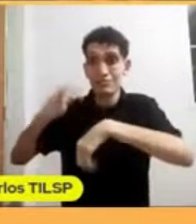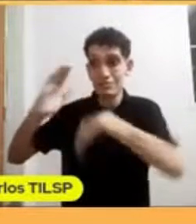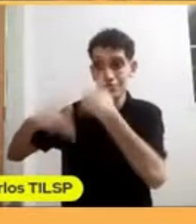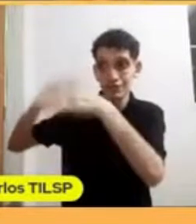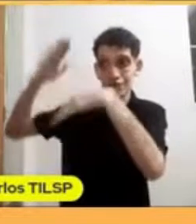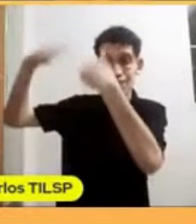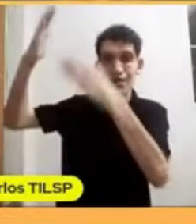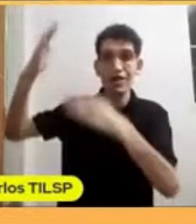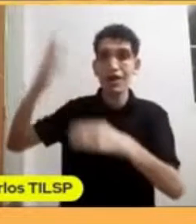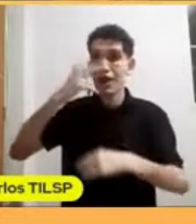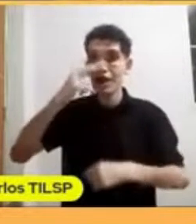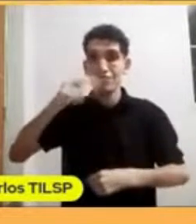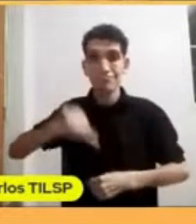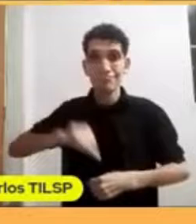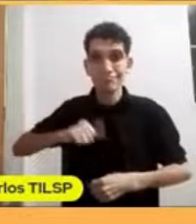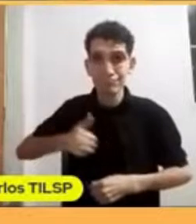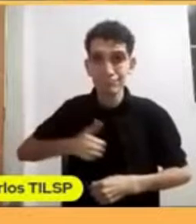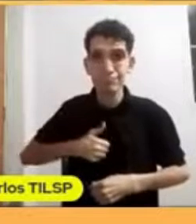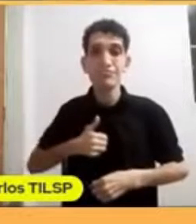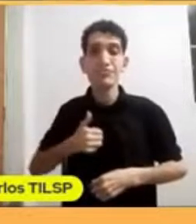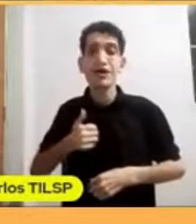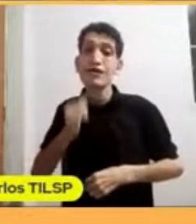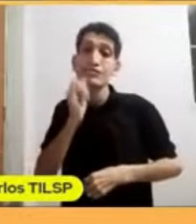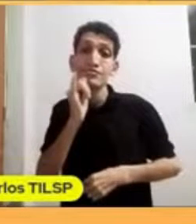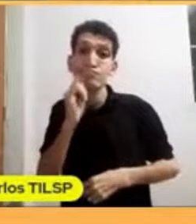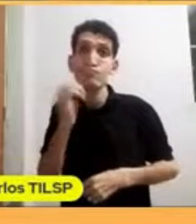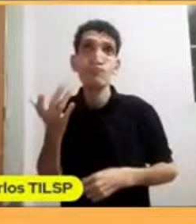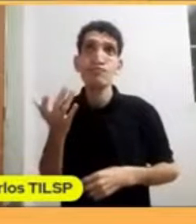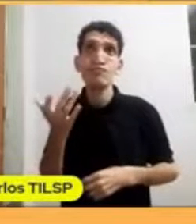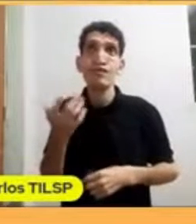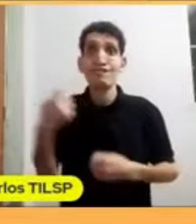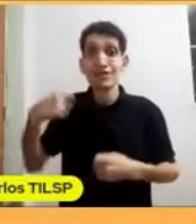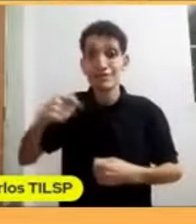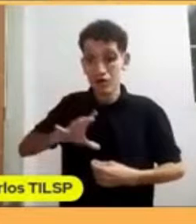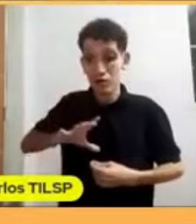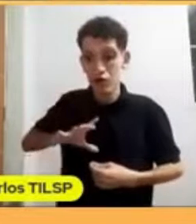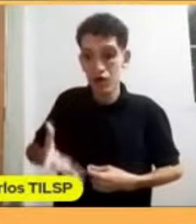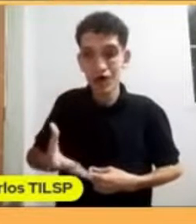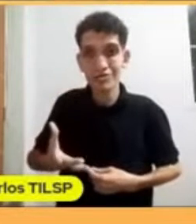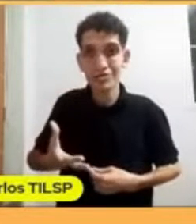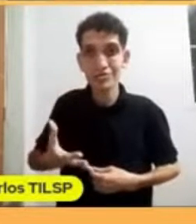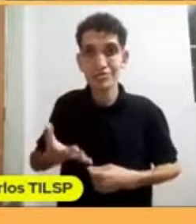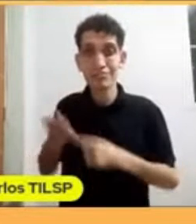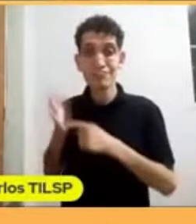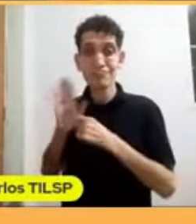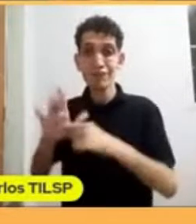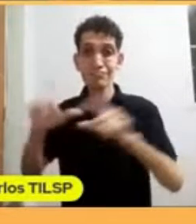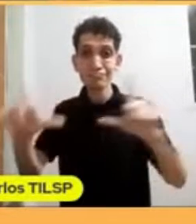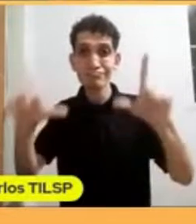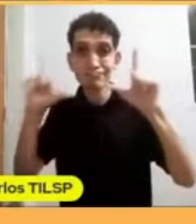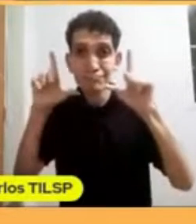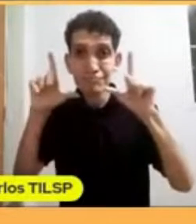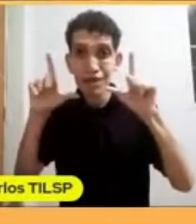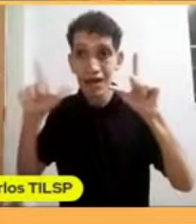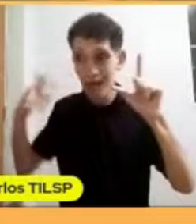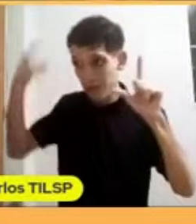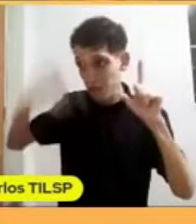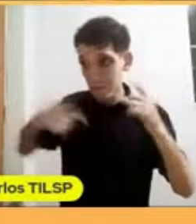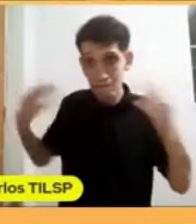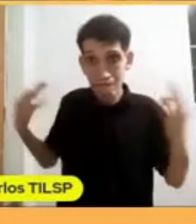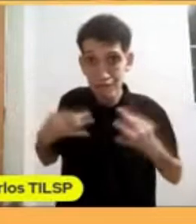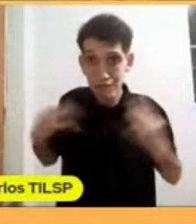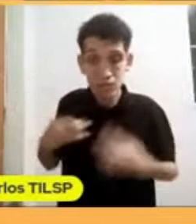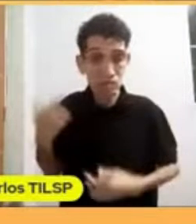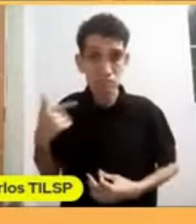A Coragem de Ser Imperfeito. Por quê? Porque quando você se predispõe a fazer algo que é